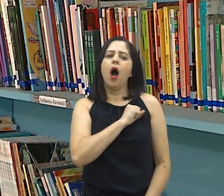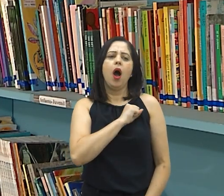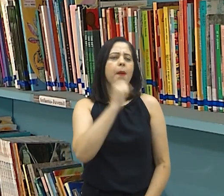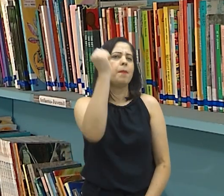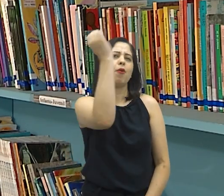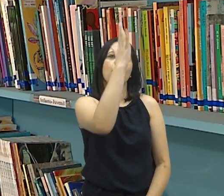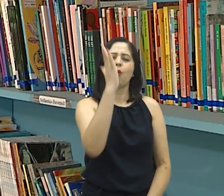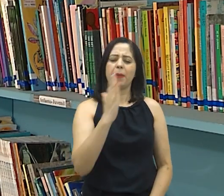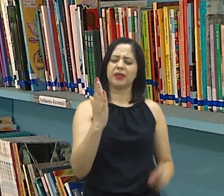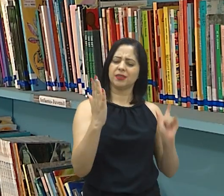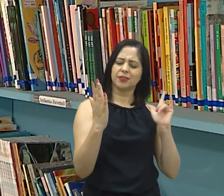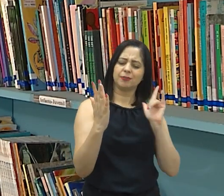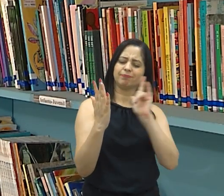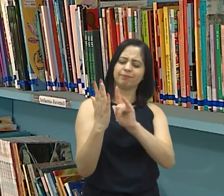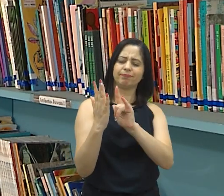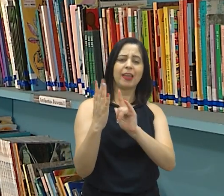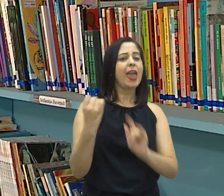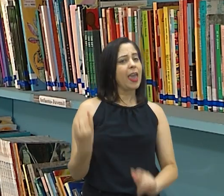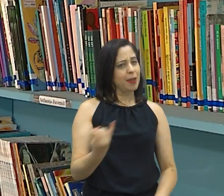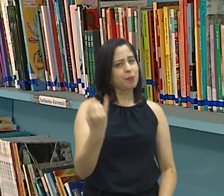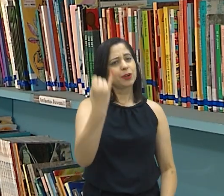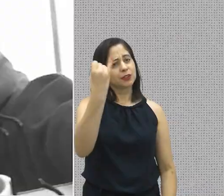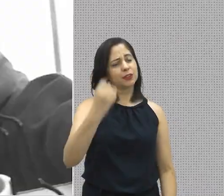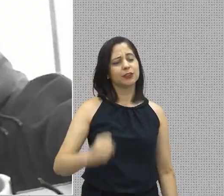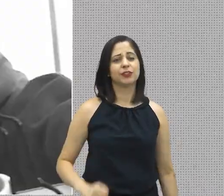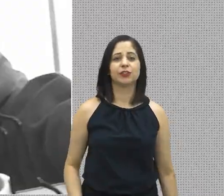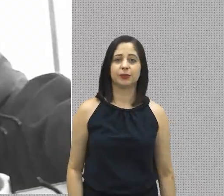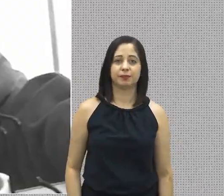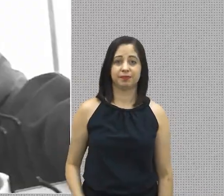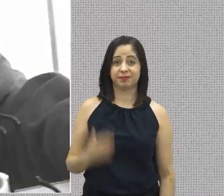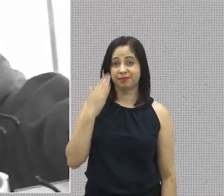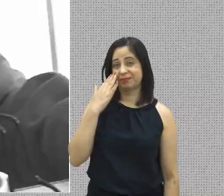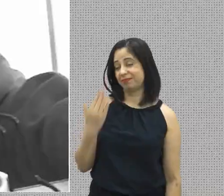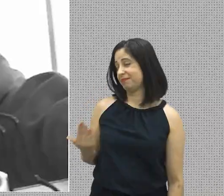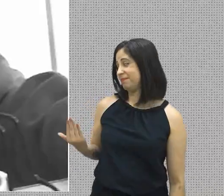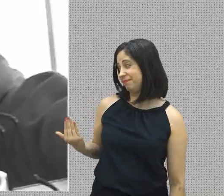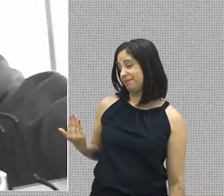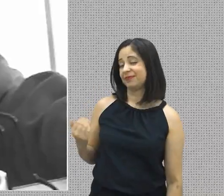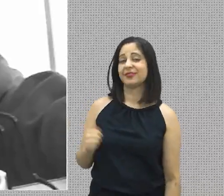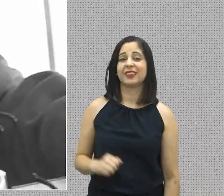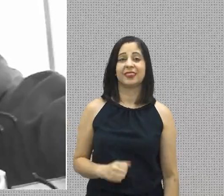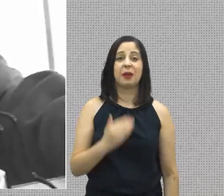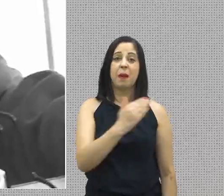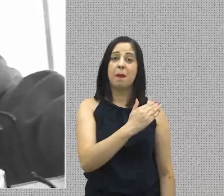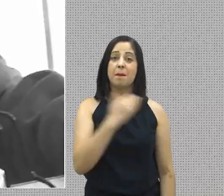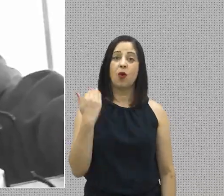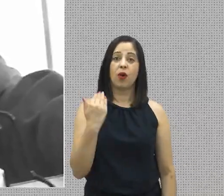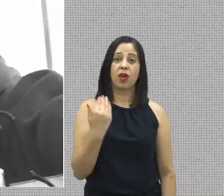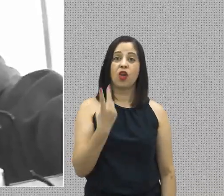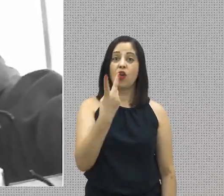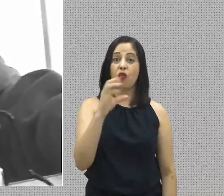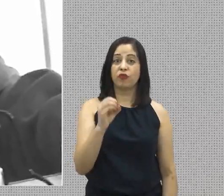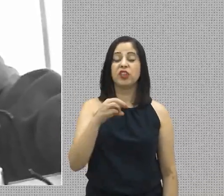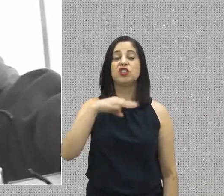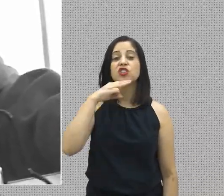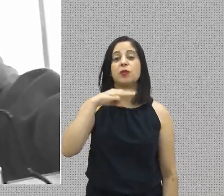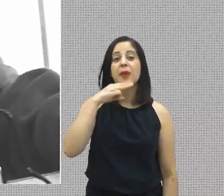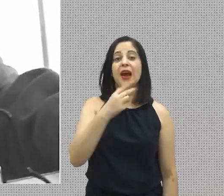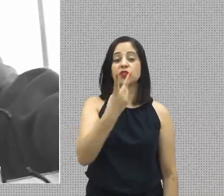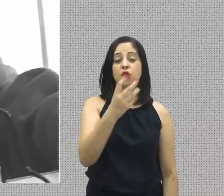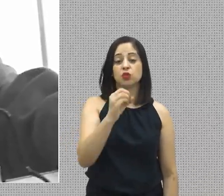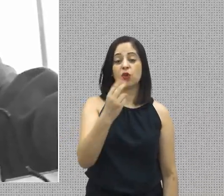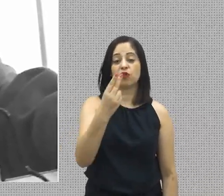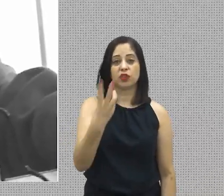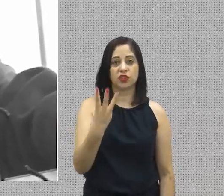importante para uma cidadania essas ações. Cleide Bonetti Calazans faleceu em 20 de março de